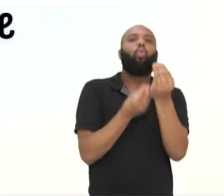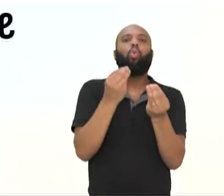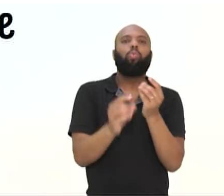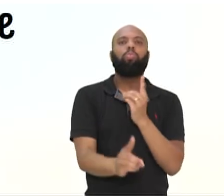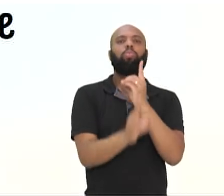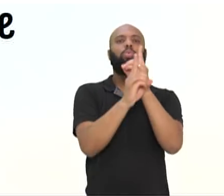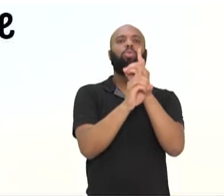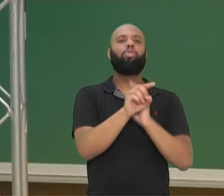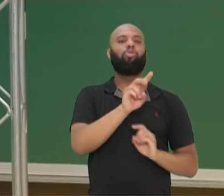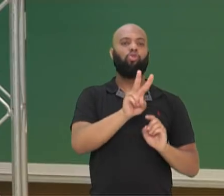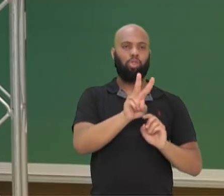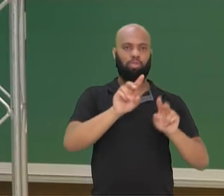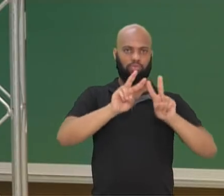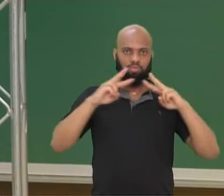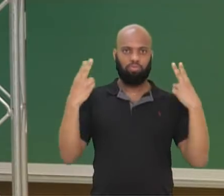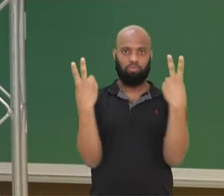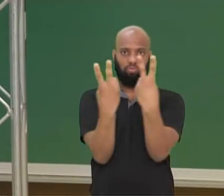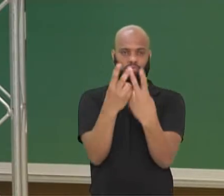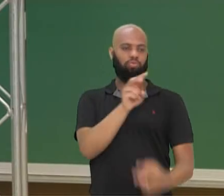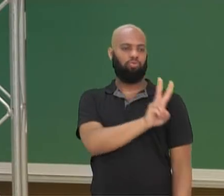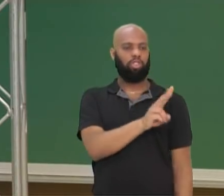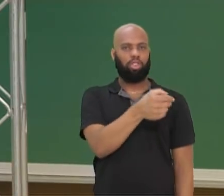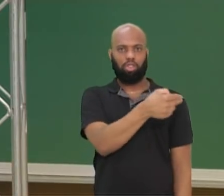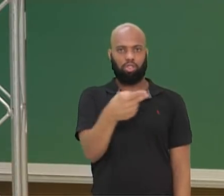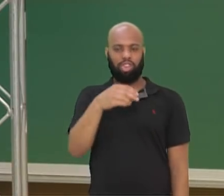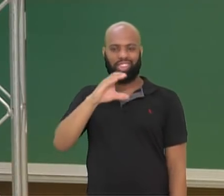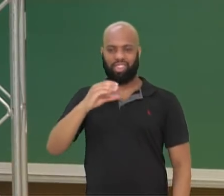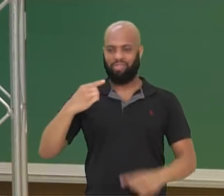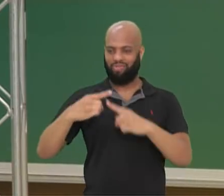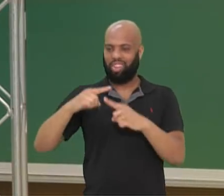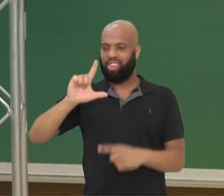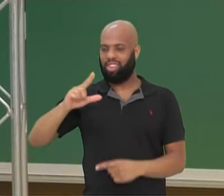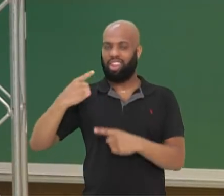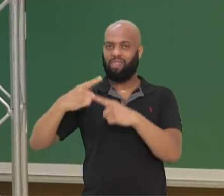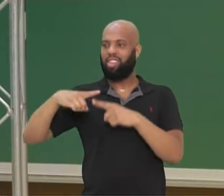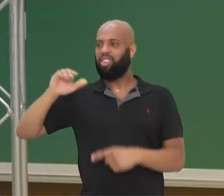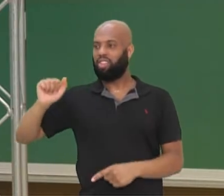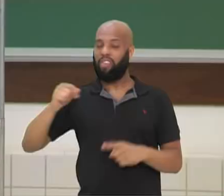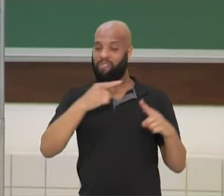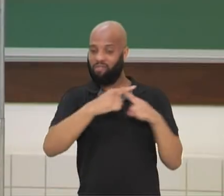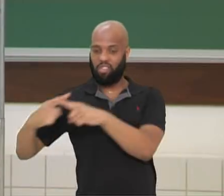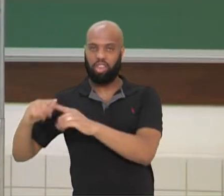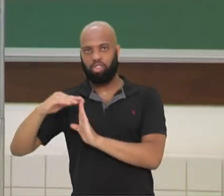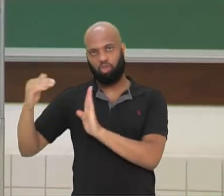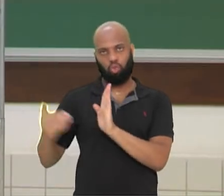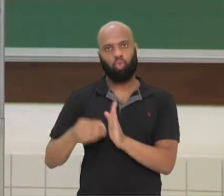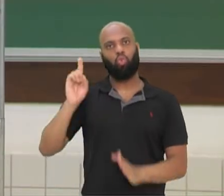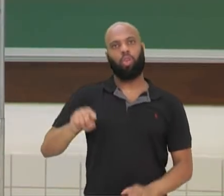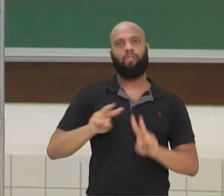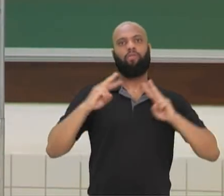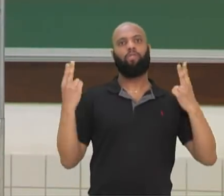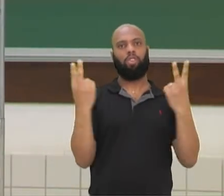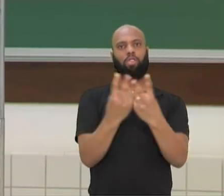a C vezes L vezes A. Só multiplicar comprimento vezes largura vezes a altura, certo?